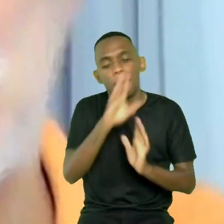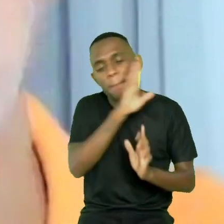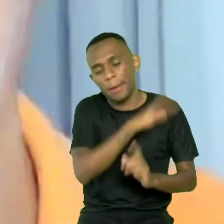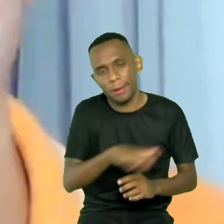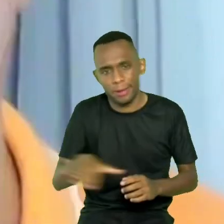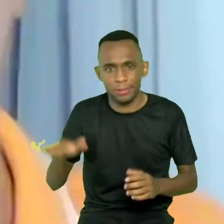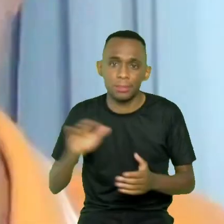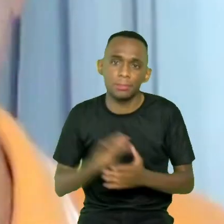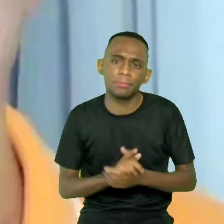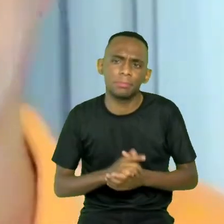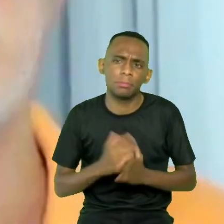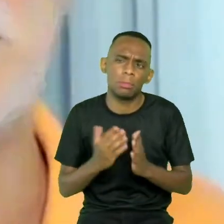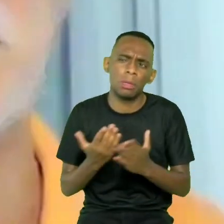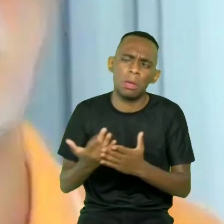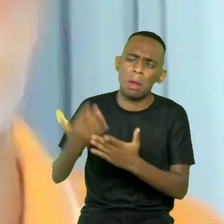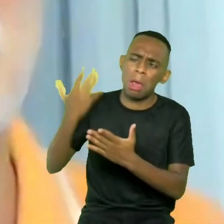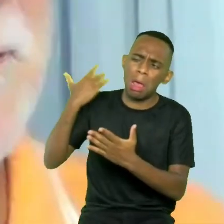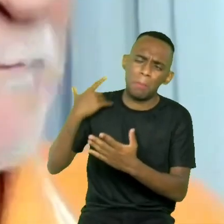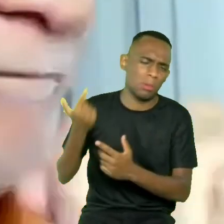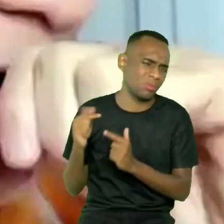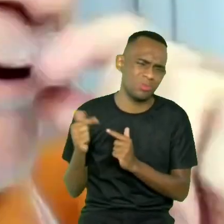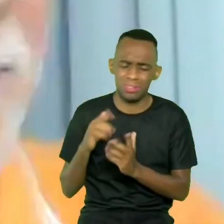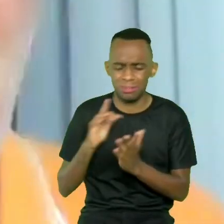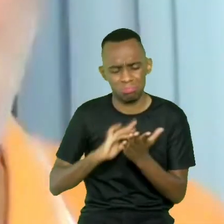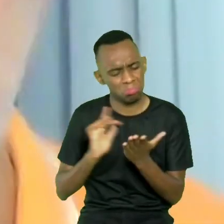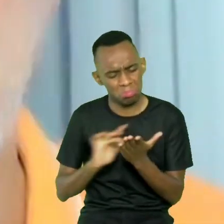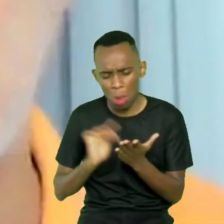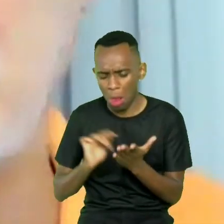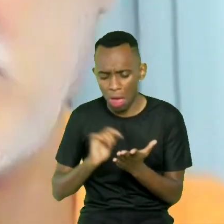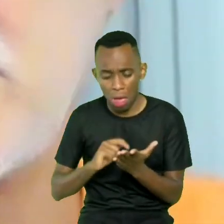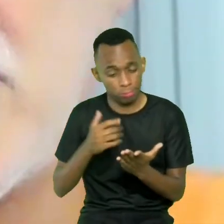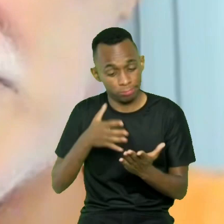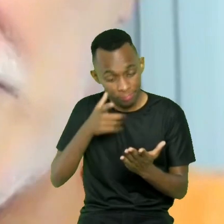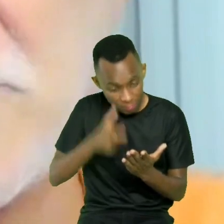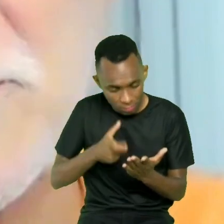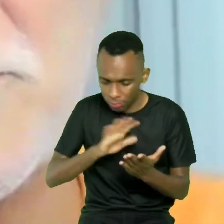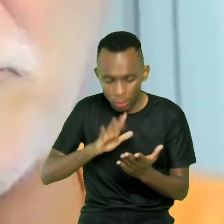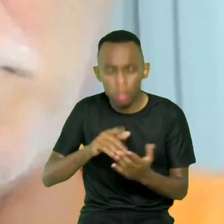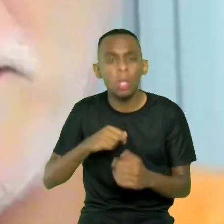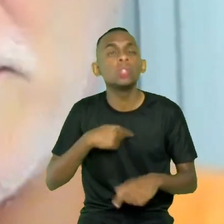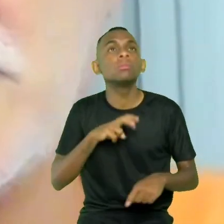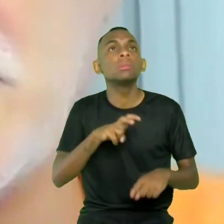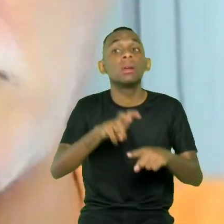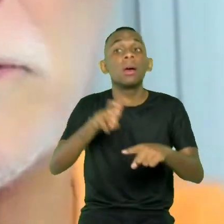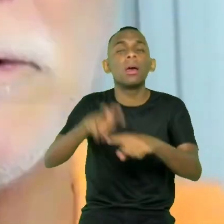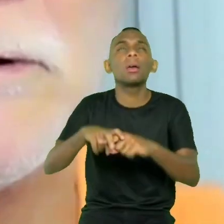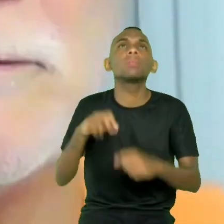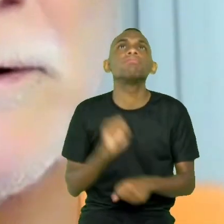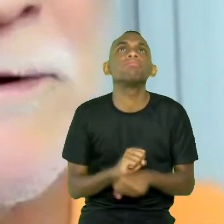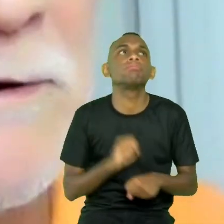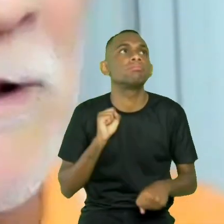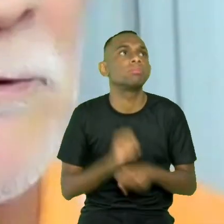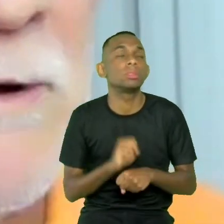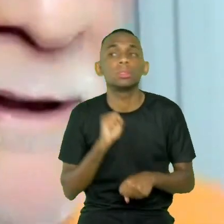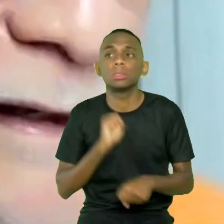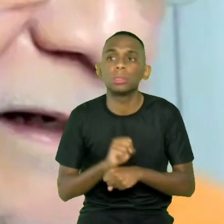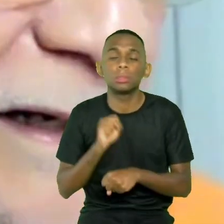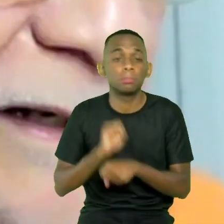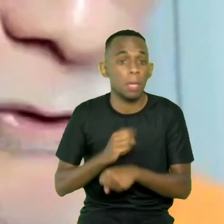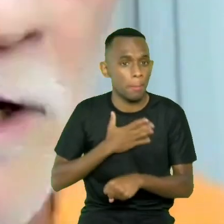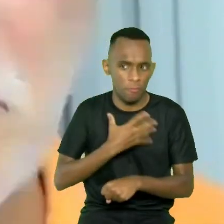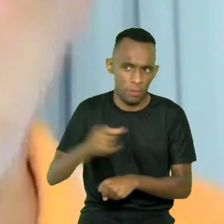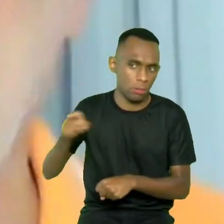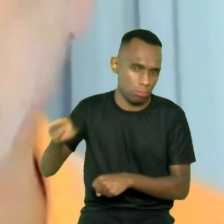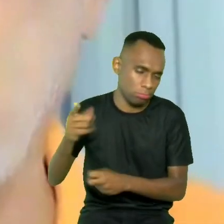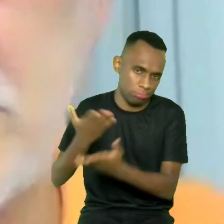naquela época não tinha celular para distrair nem nada. Aí eu ficava lá na sala lá de espera, enquanto ele estava na sessão.